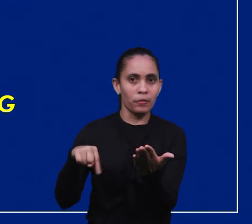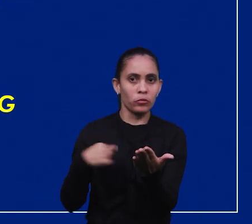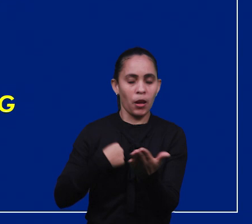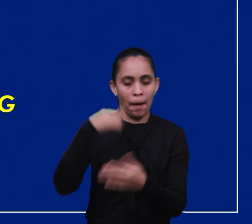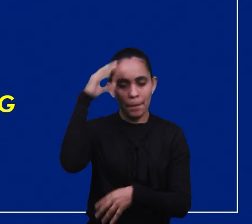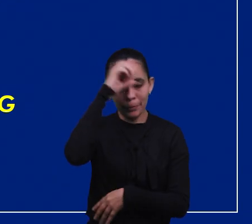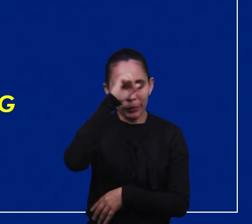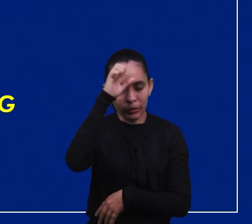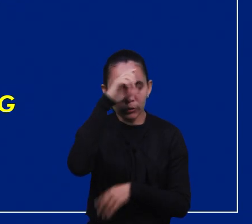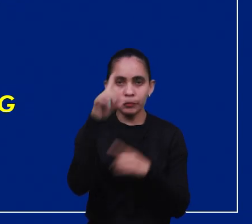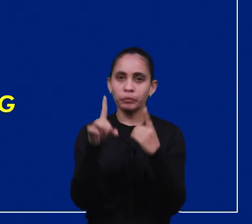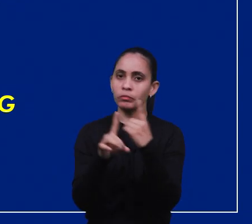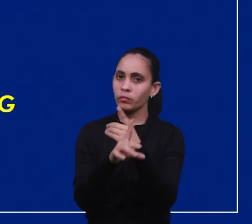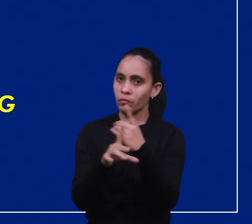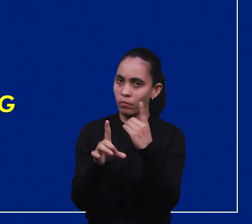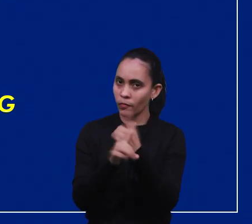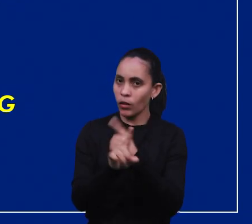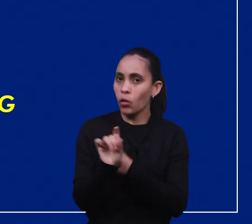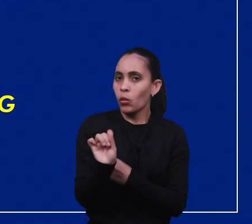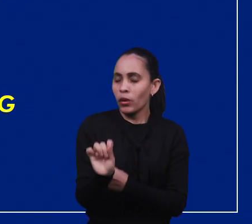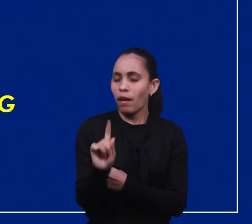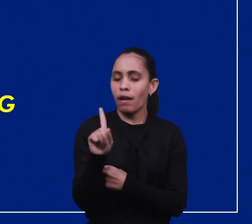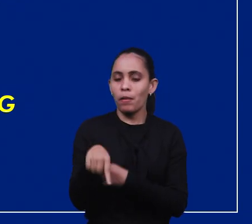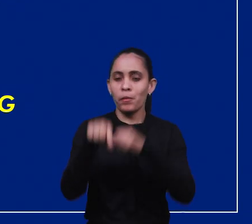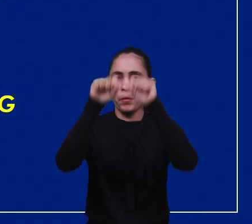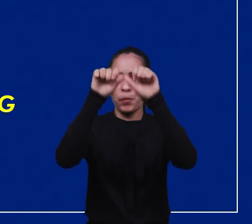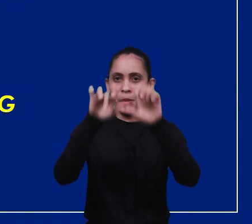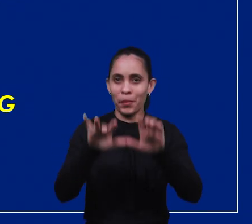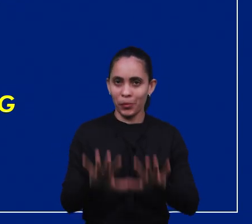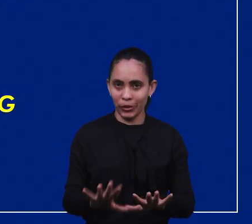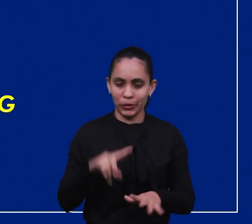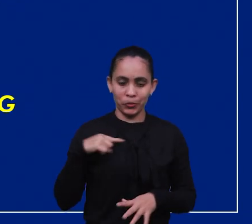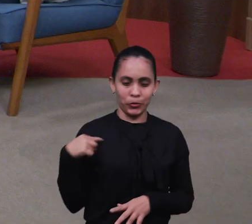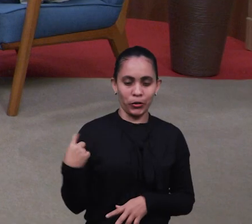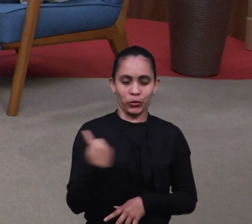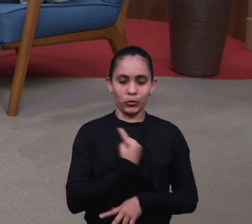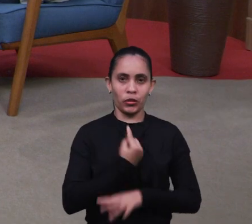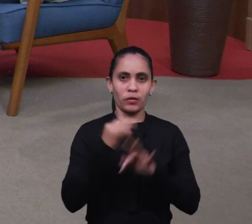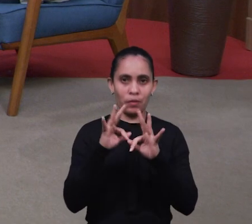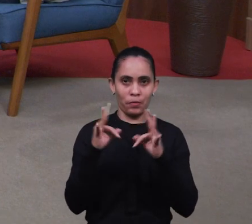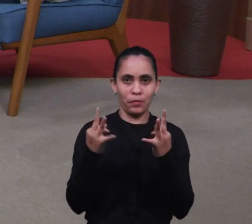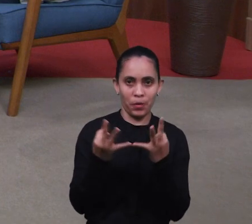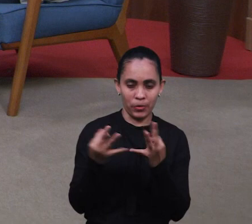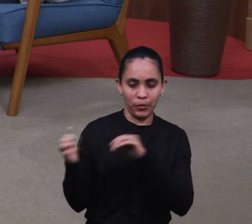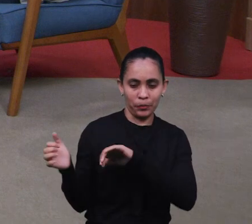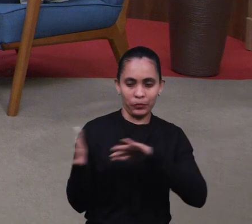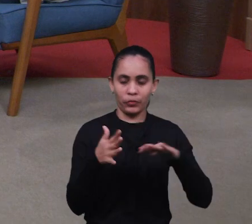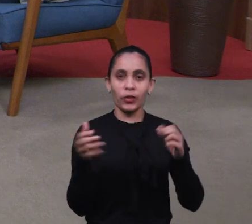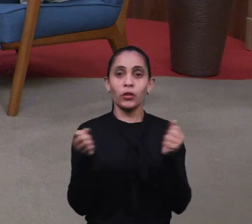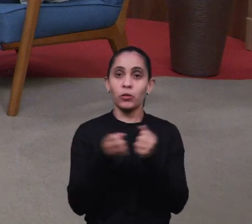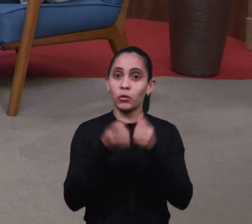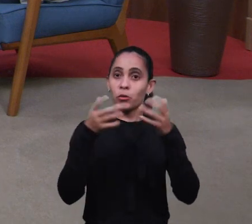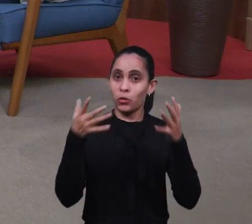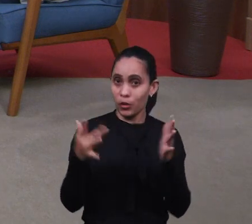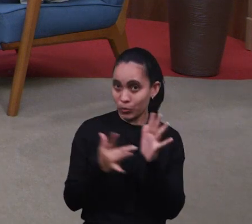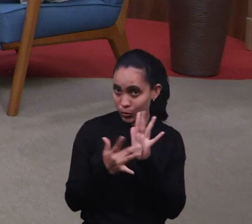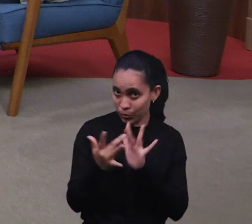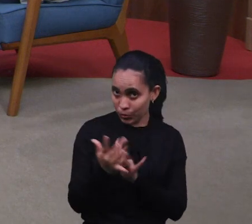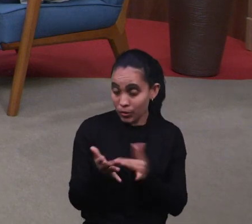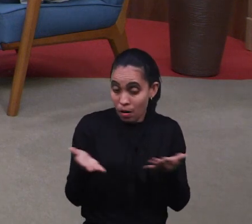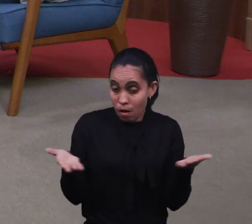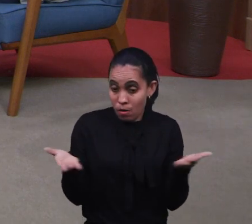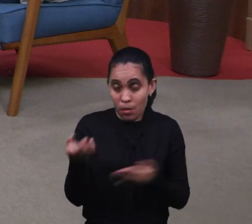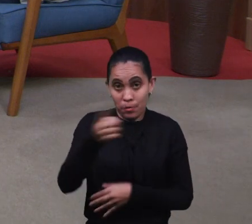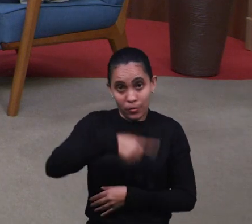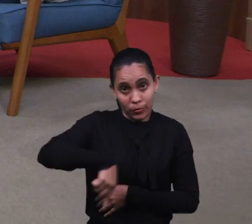doutrinas, o que é uma bênção para o nosso lar. Glória a Jesus! E nós vamos trazer para você agora 2 vídeos que foram